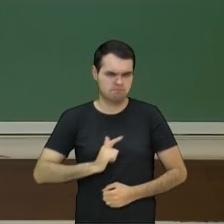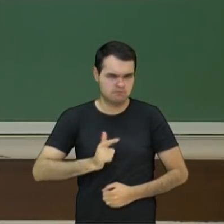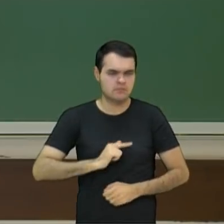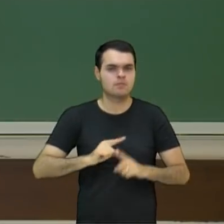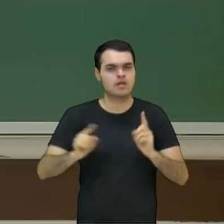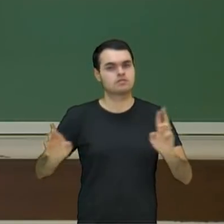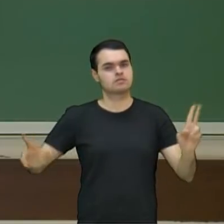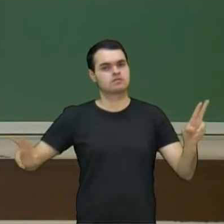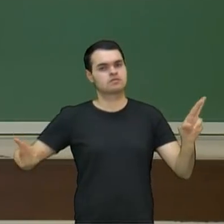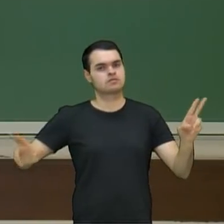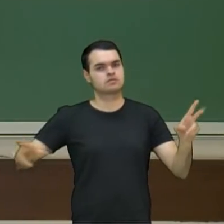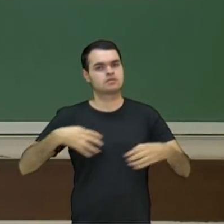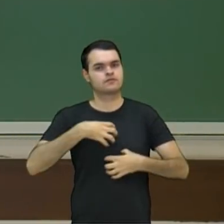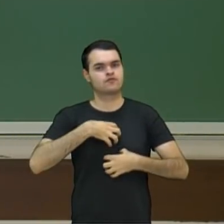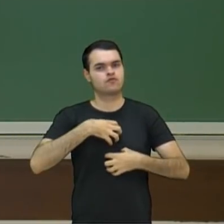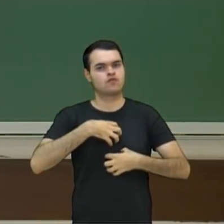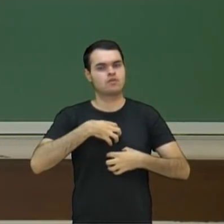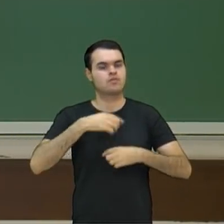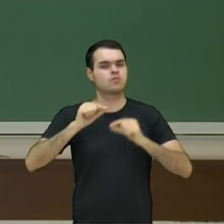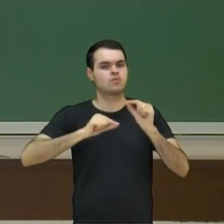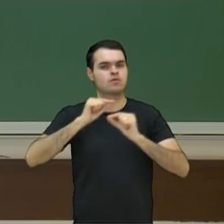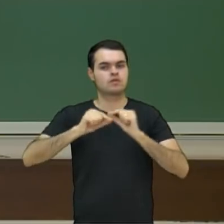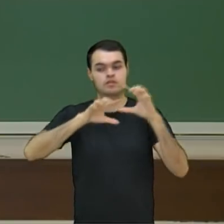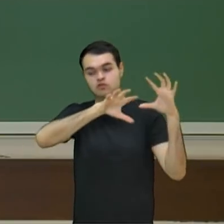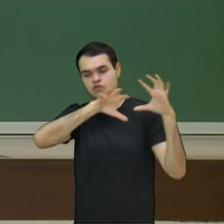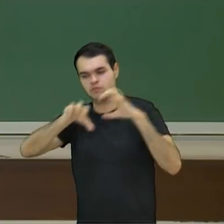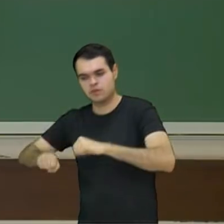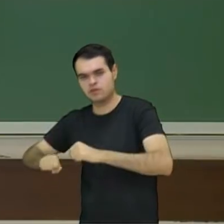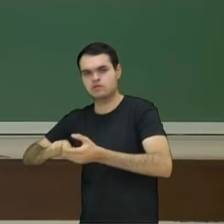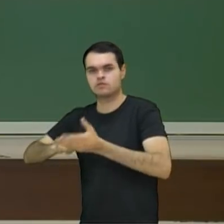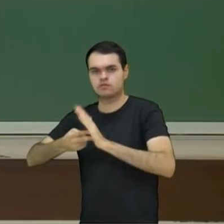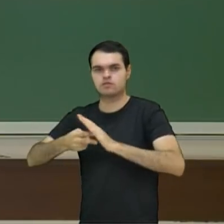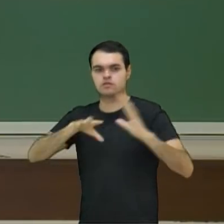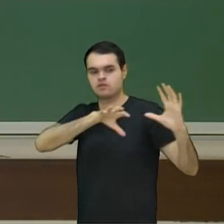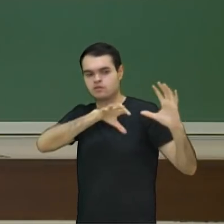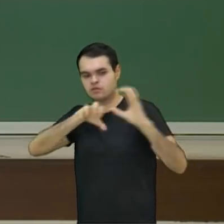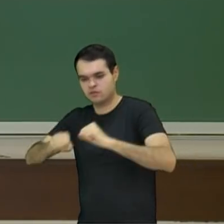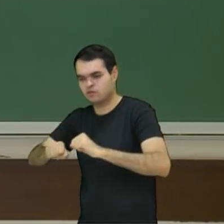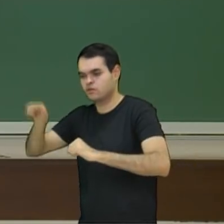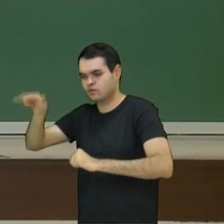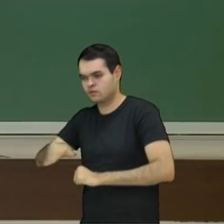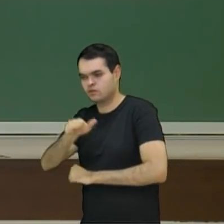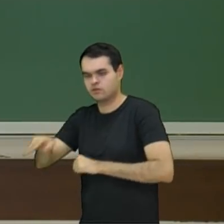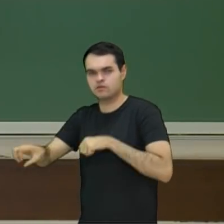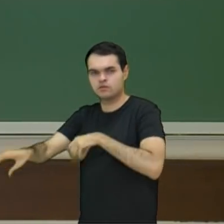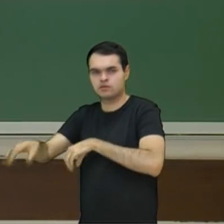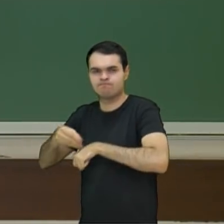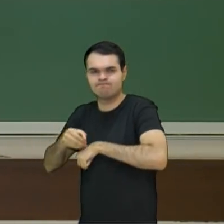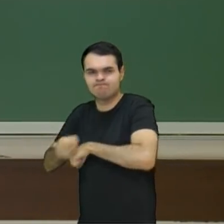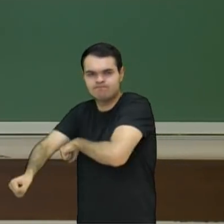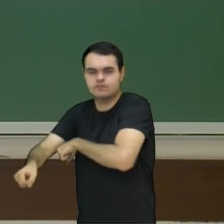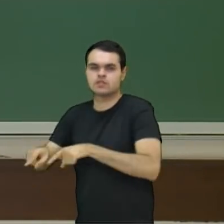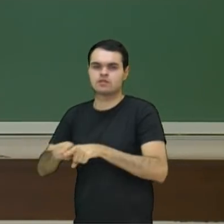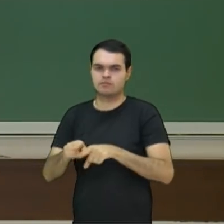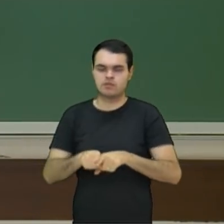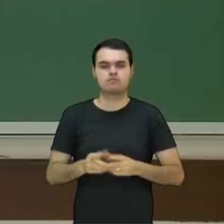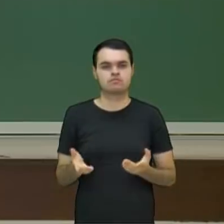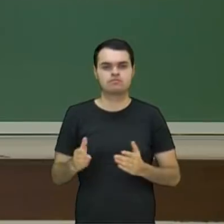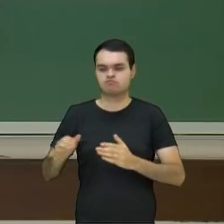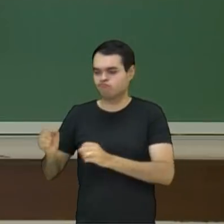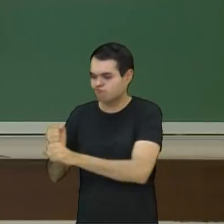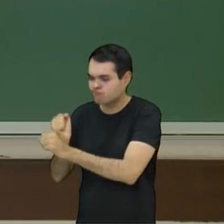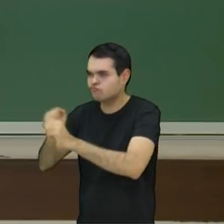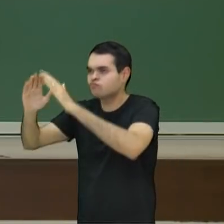era diferente. A forma de dominar era também através da catequização. E aí eles erguem então ali um barracão